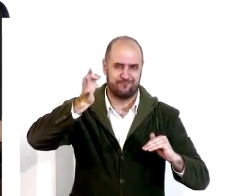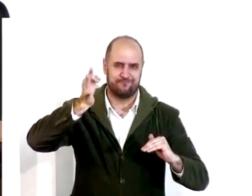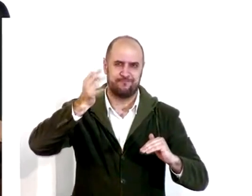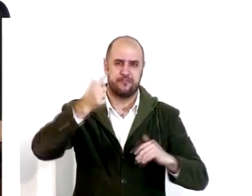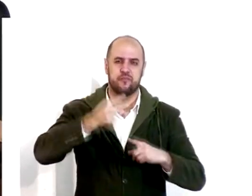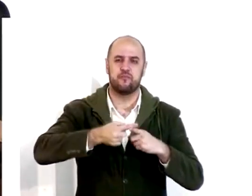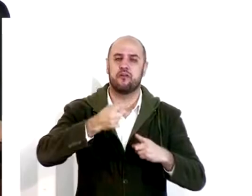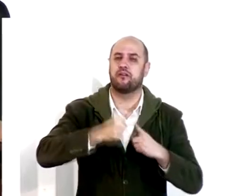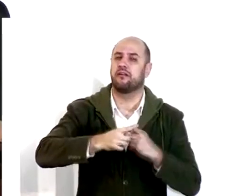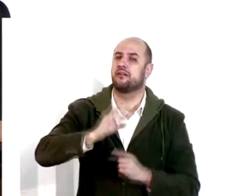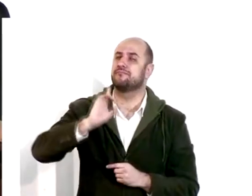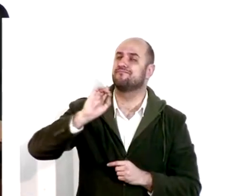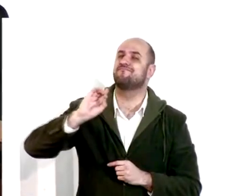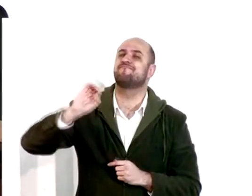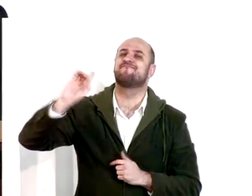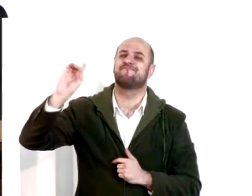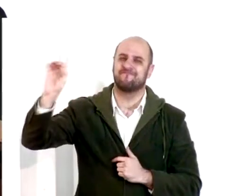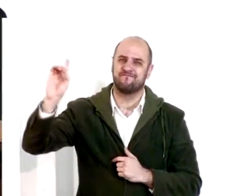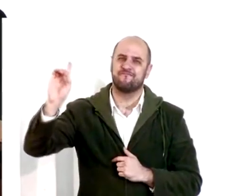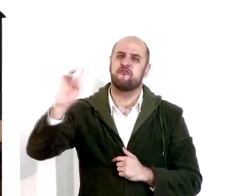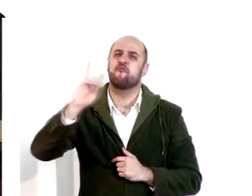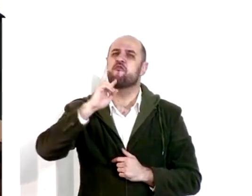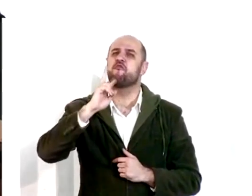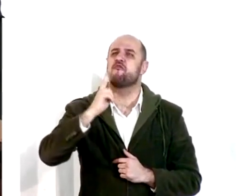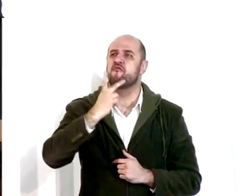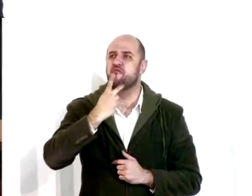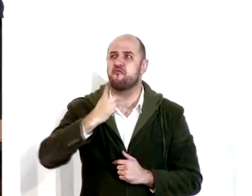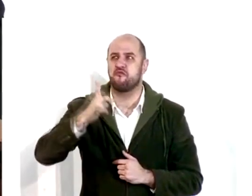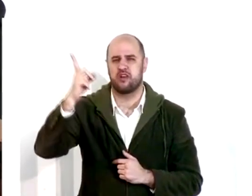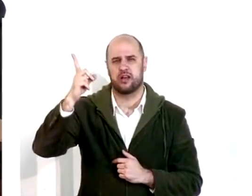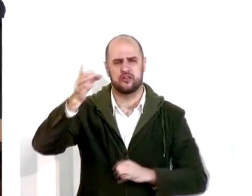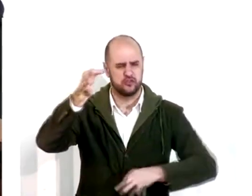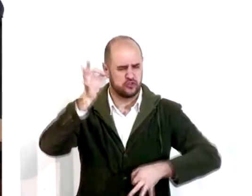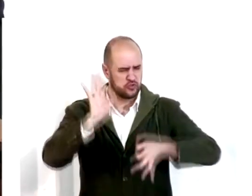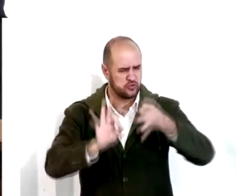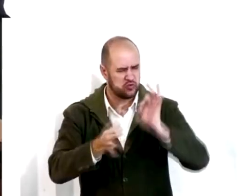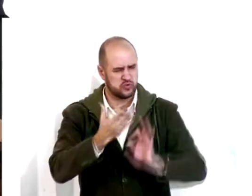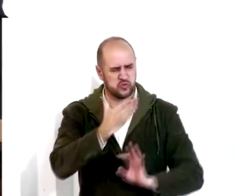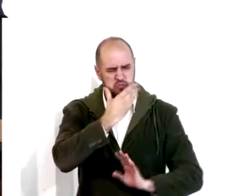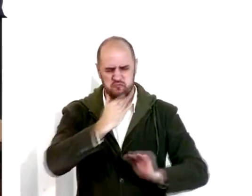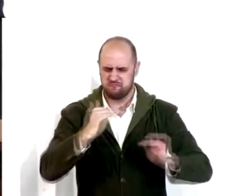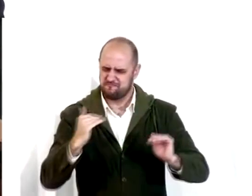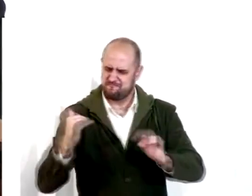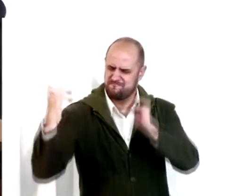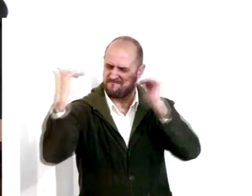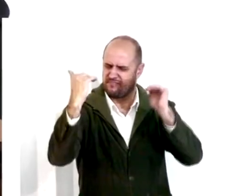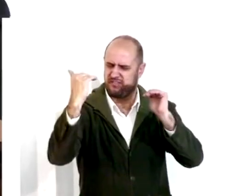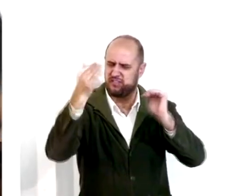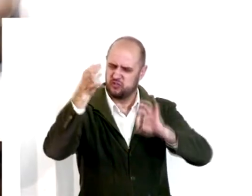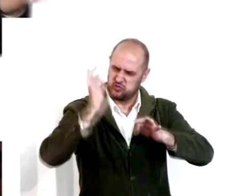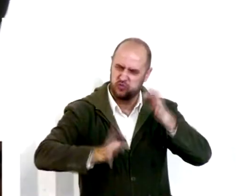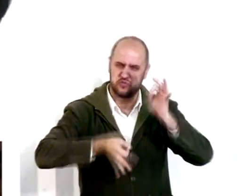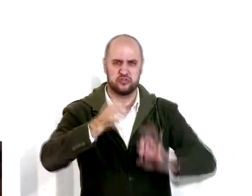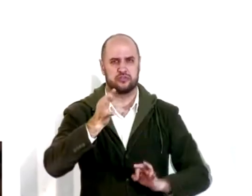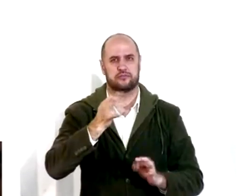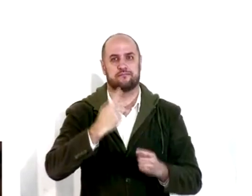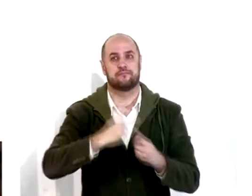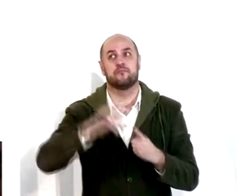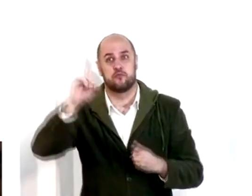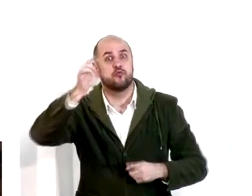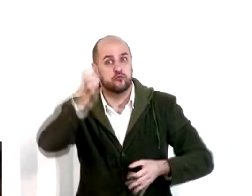é o vingador. O justo e supremo vingador, porque Ele é